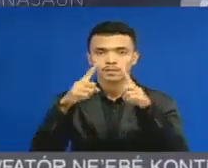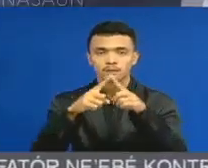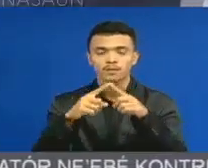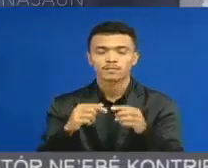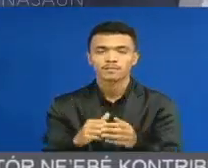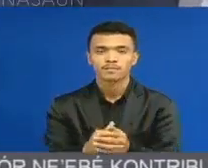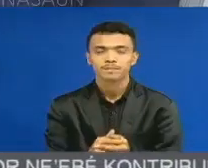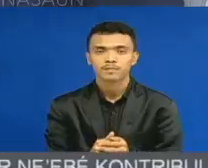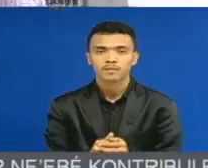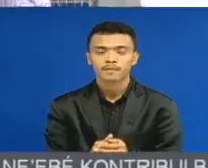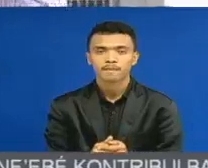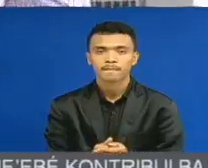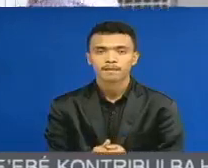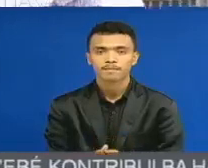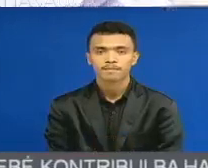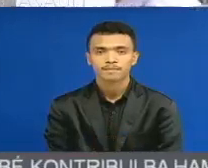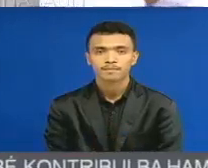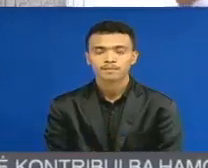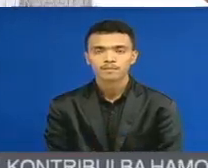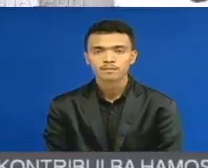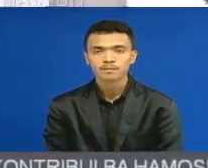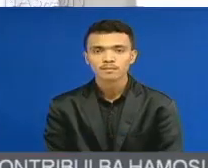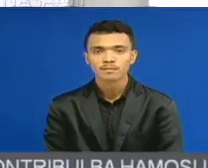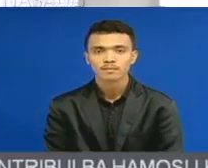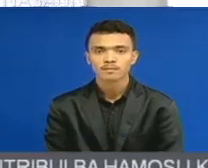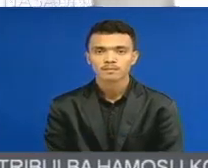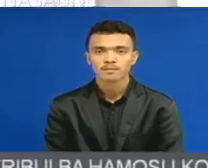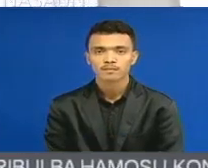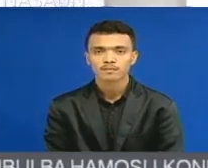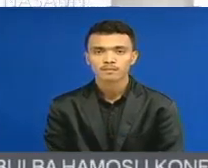alteração. Laurindo Rajahaba, Agostinho Neno, RTTL.